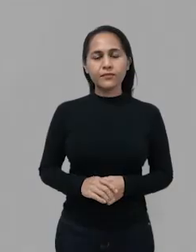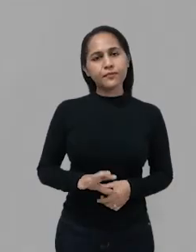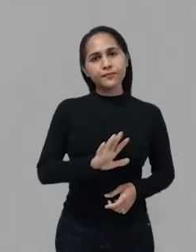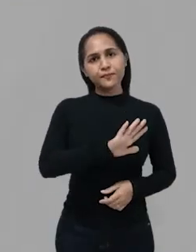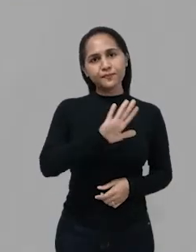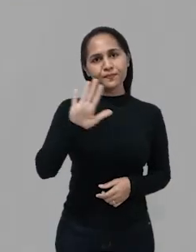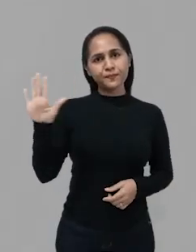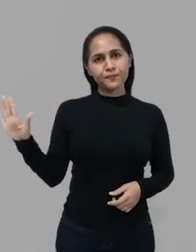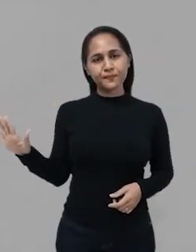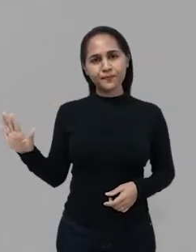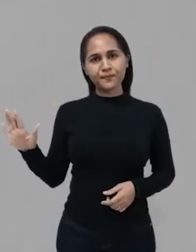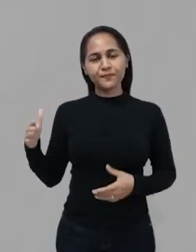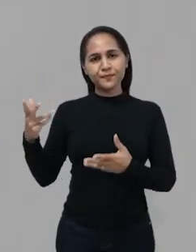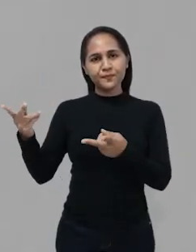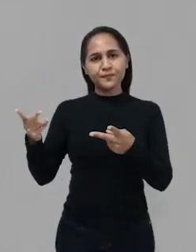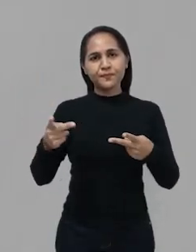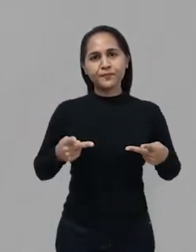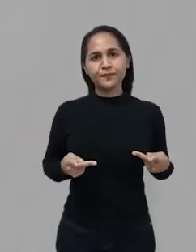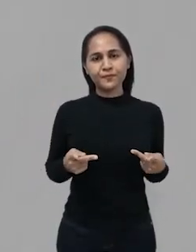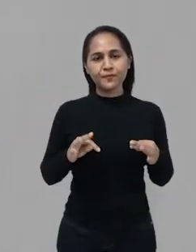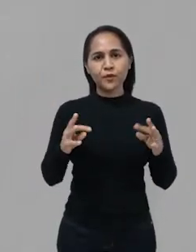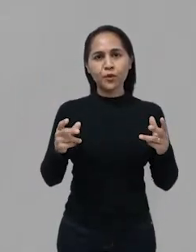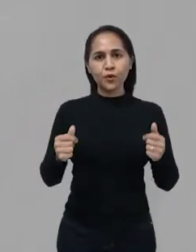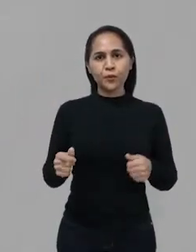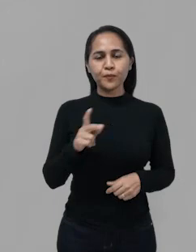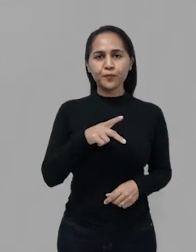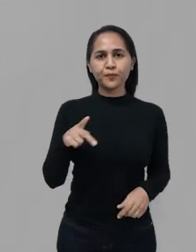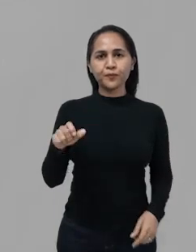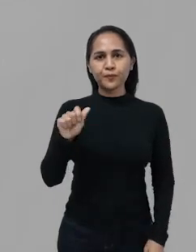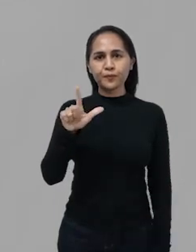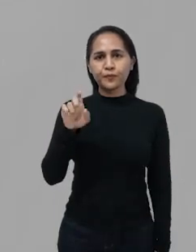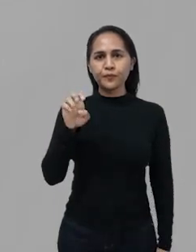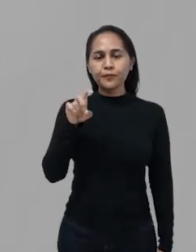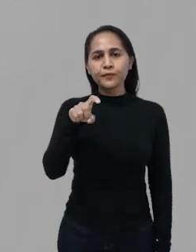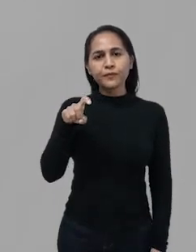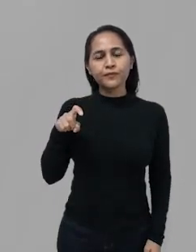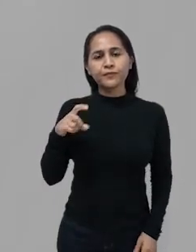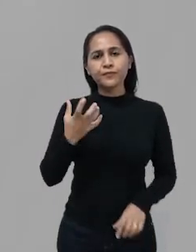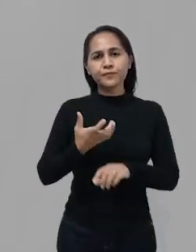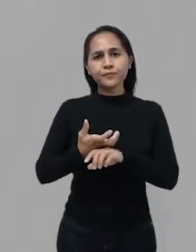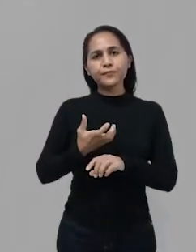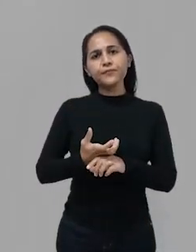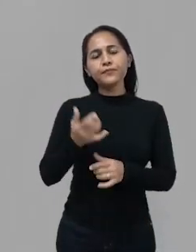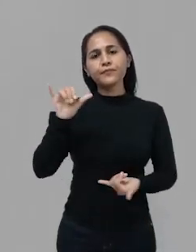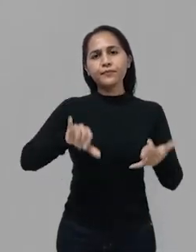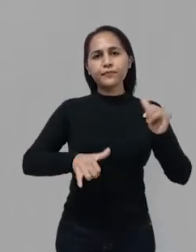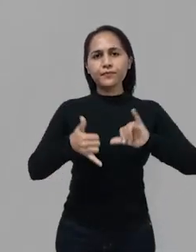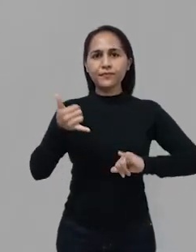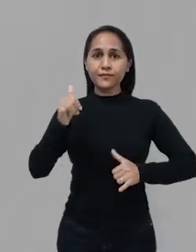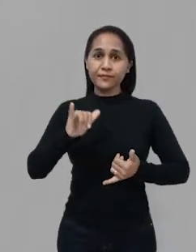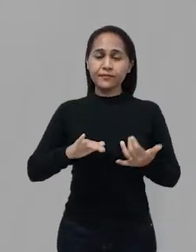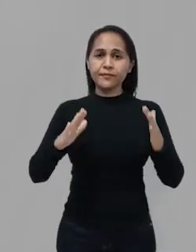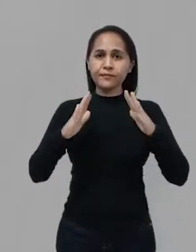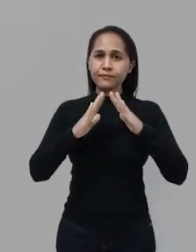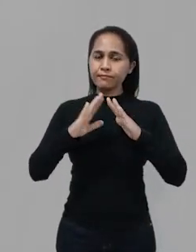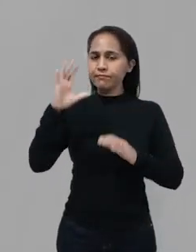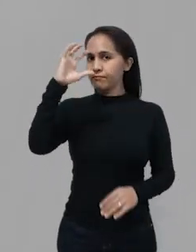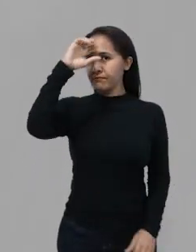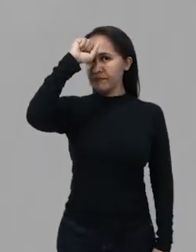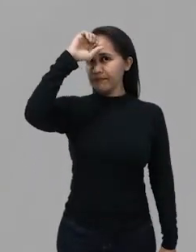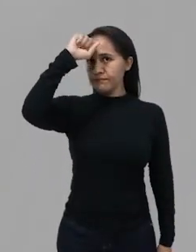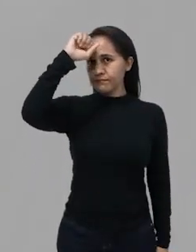Olá, turma, sejam todos bem-vindos. Professor Alex, disciplina Química, mais uma aula do nosso projeto Fique em Casa